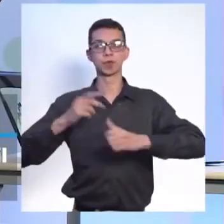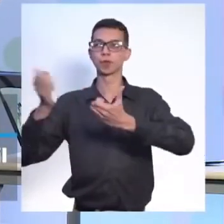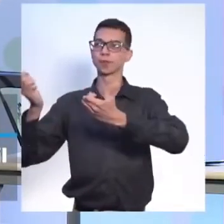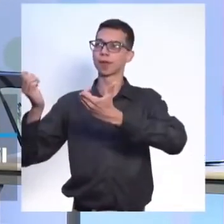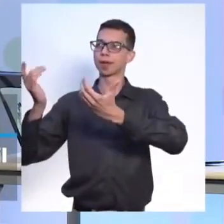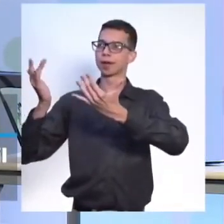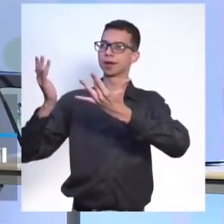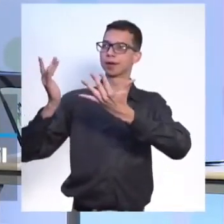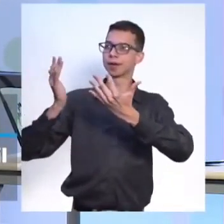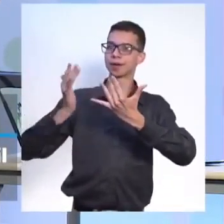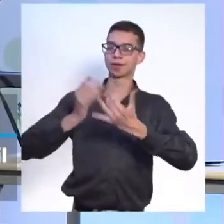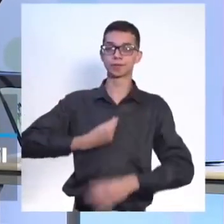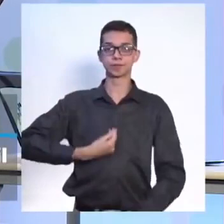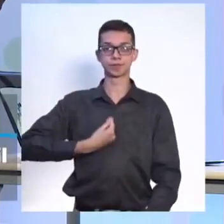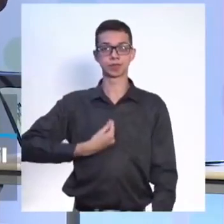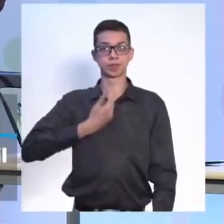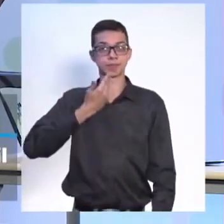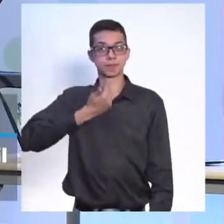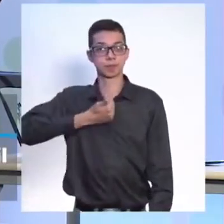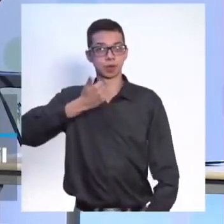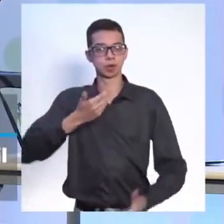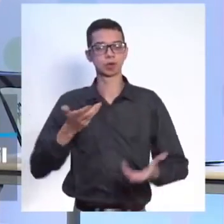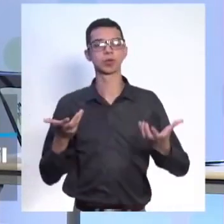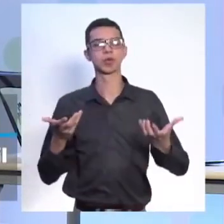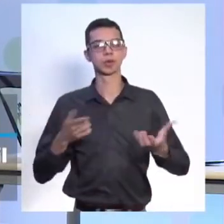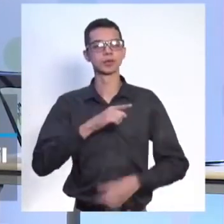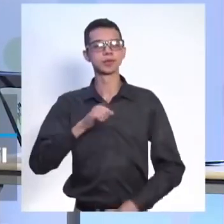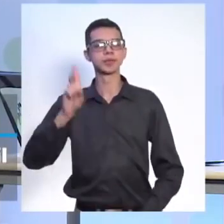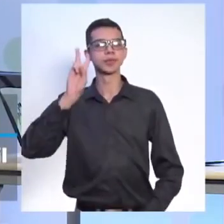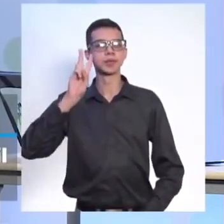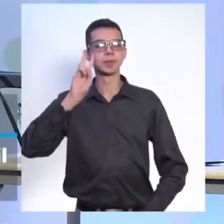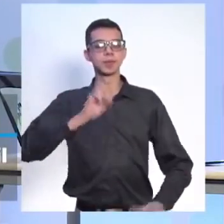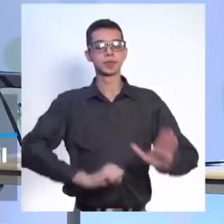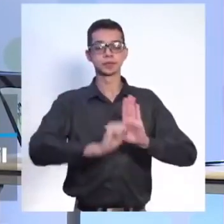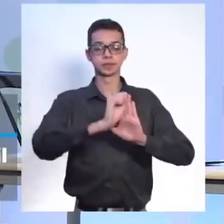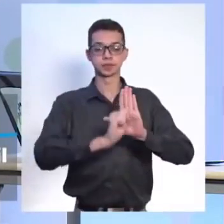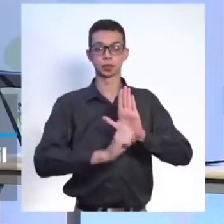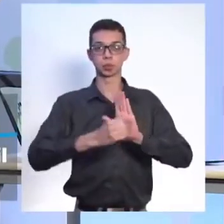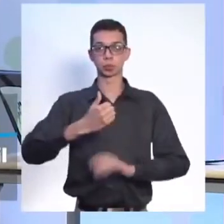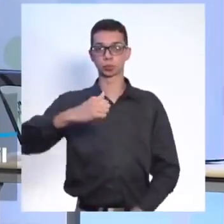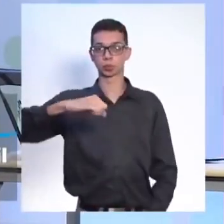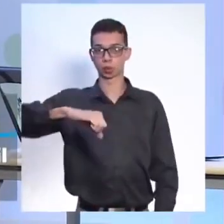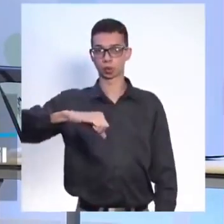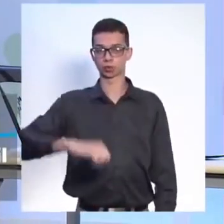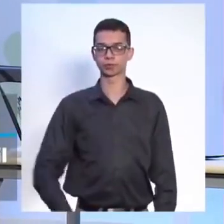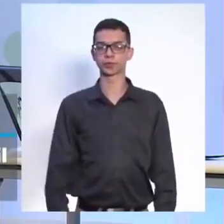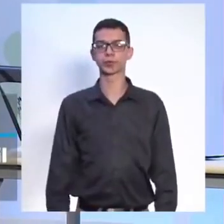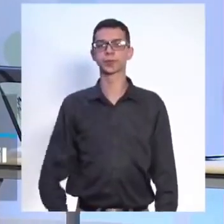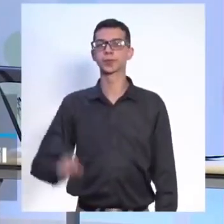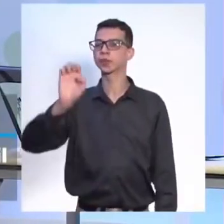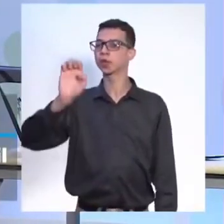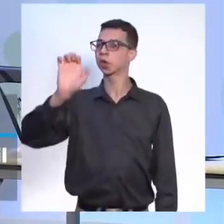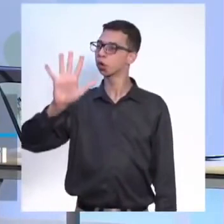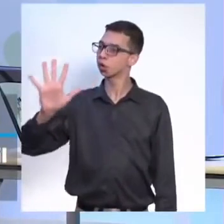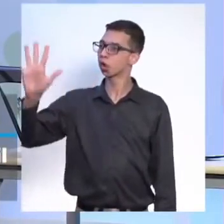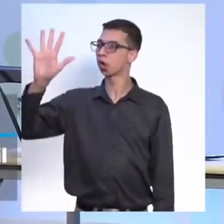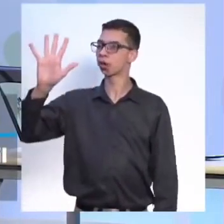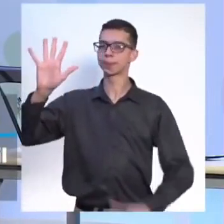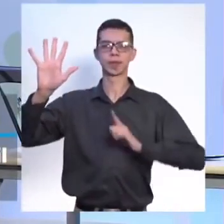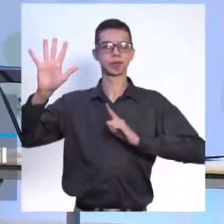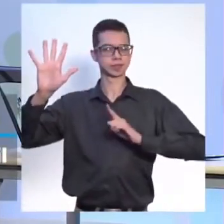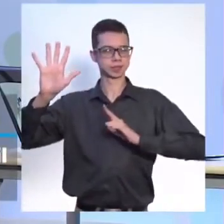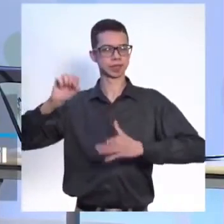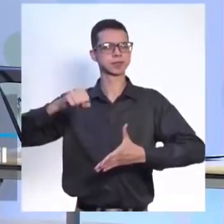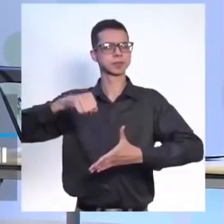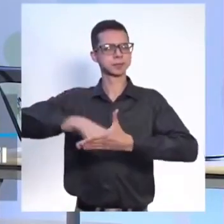melhores condições de vida. Lembrando que século XIX, né, a Europa está passando por muitas